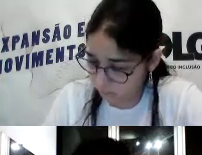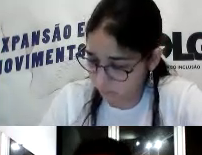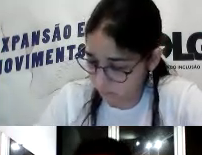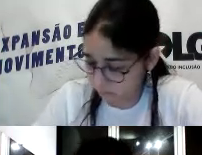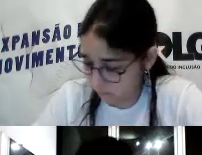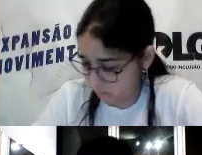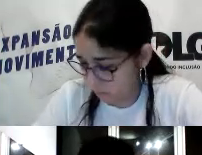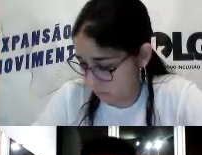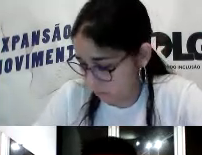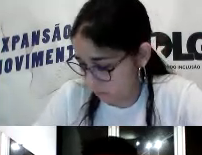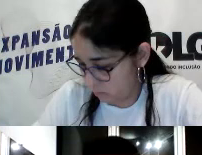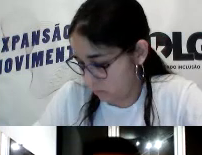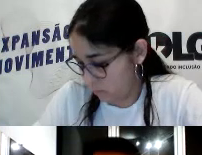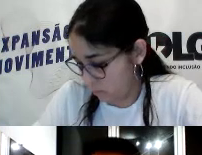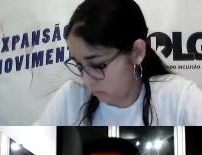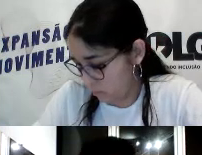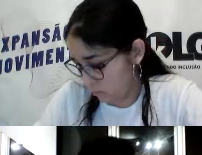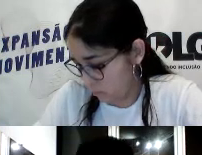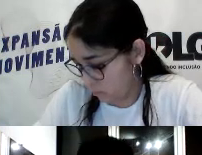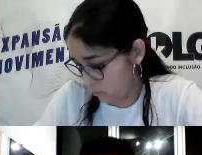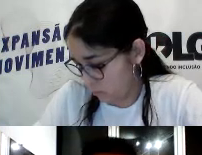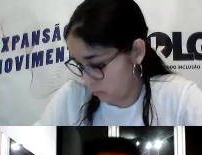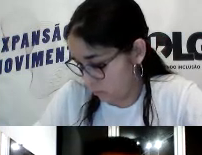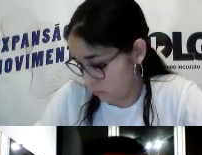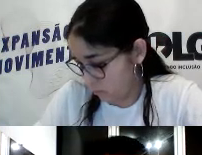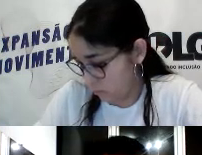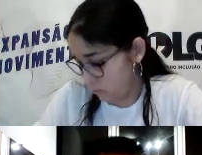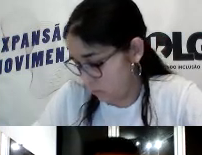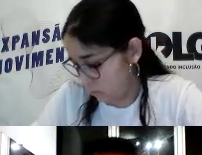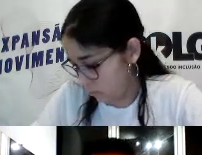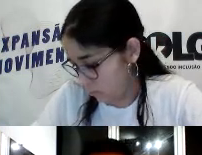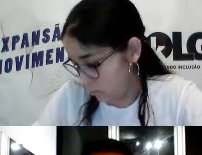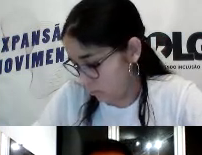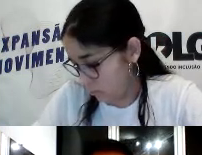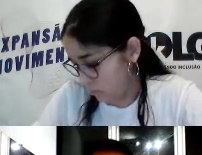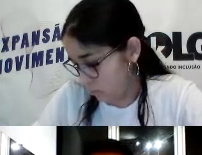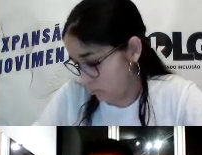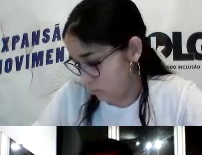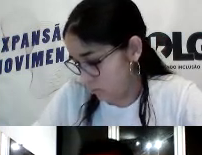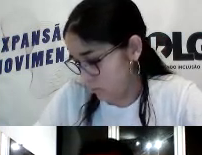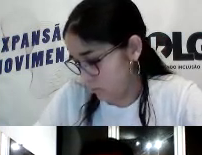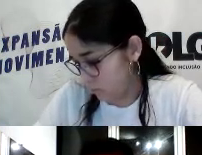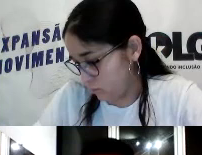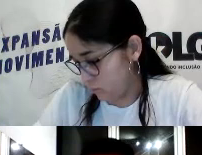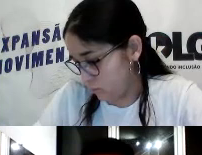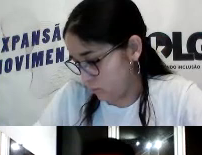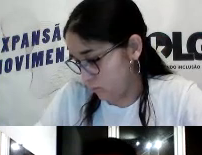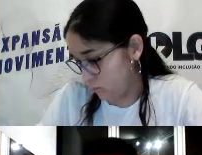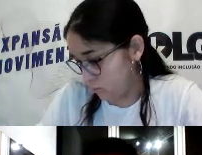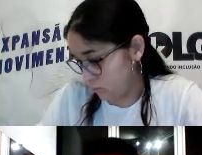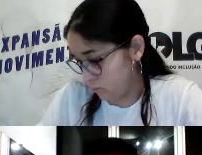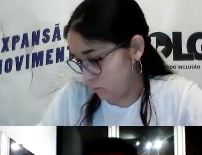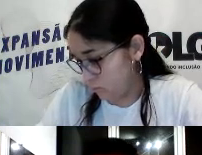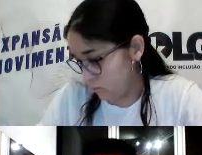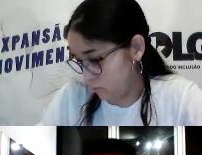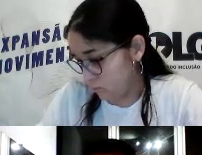local, tempo, presença da criança, pais juntos, linguagem adequada, informação necessária, material e a pessoa preparada. Então vejam